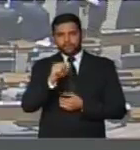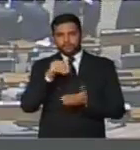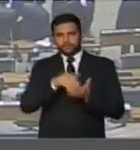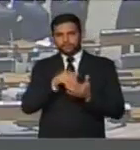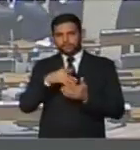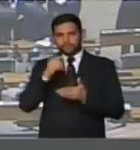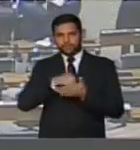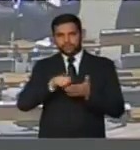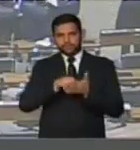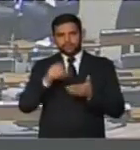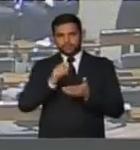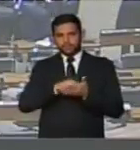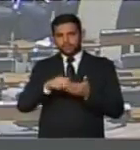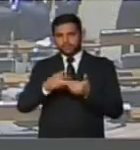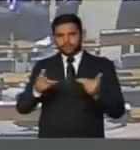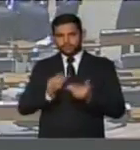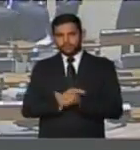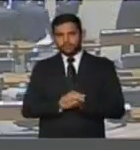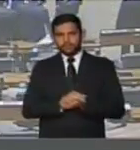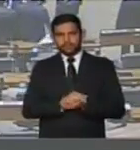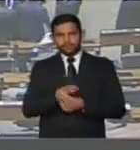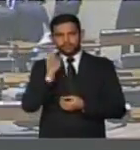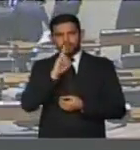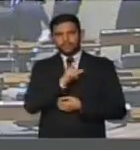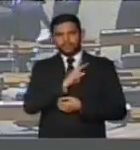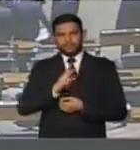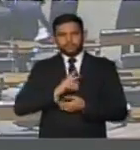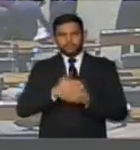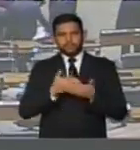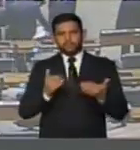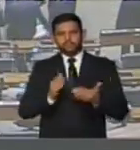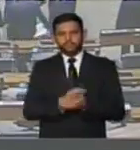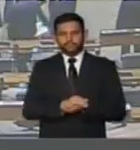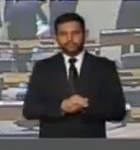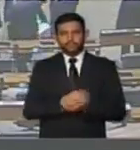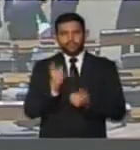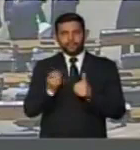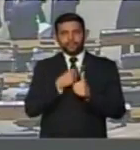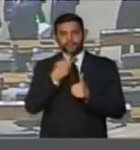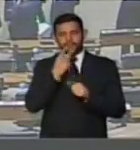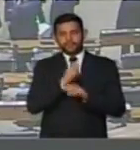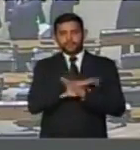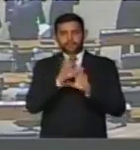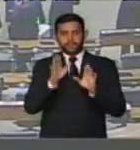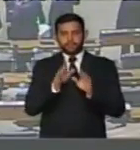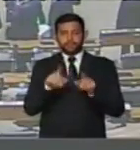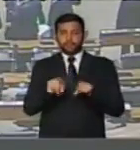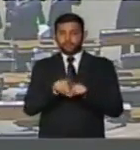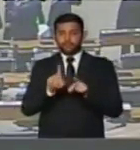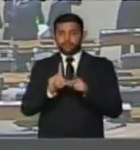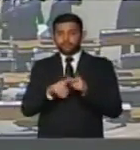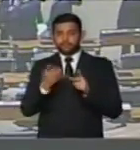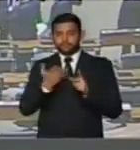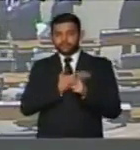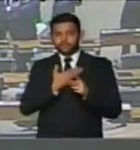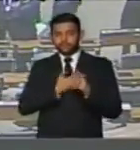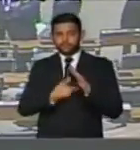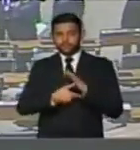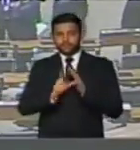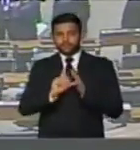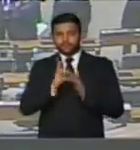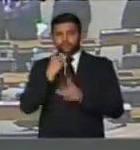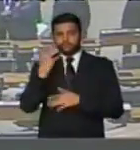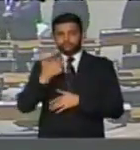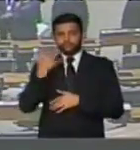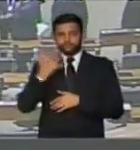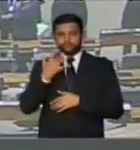Orador escrito. Senhor presidente, primeiro deixar claro que também, como os colegas que me